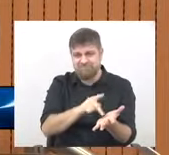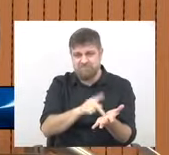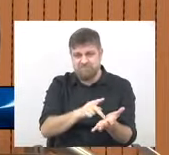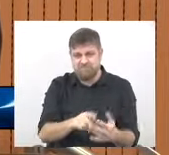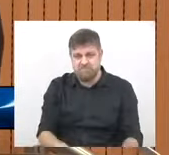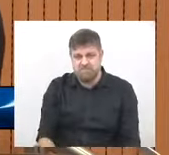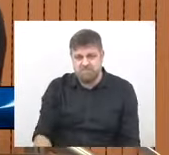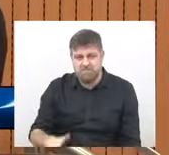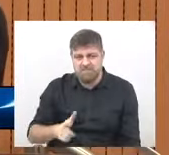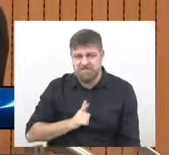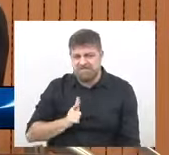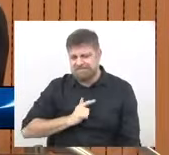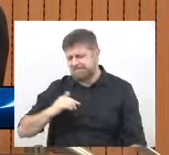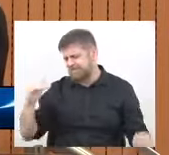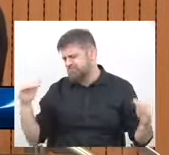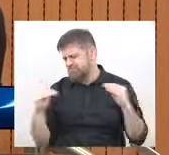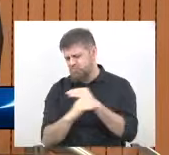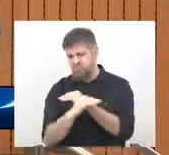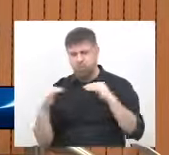passa